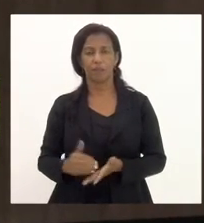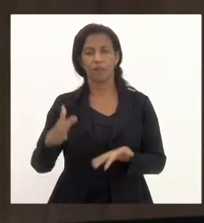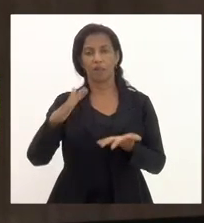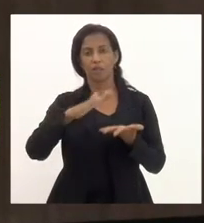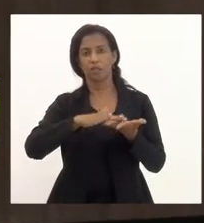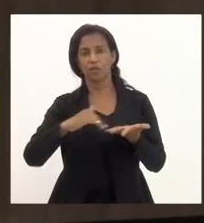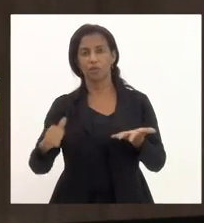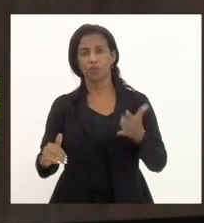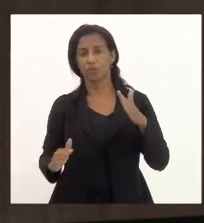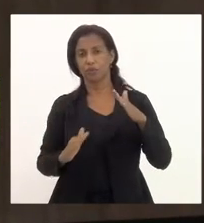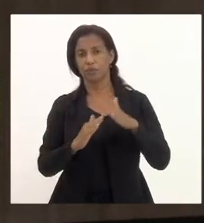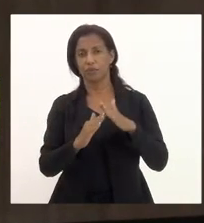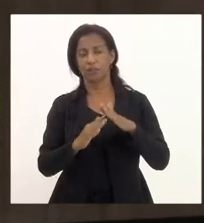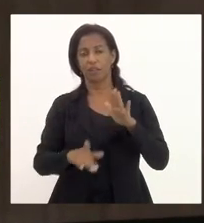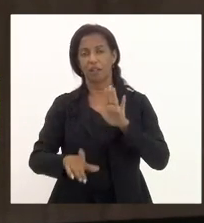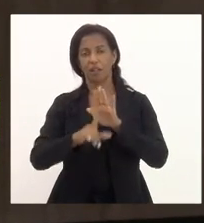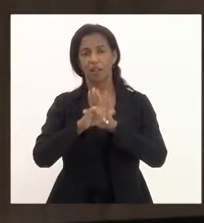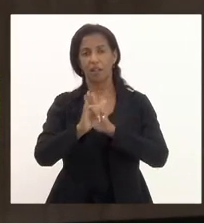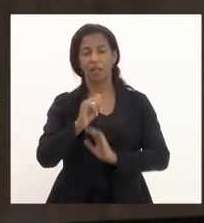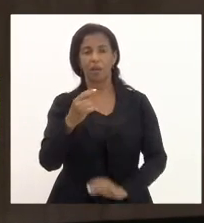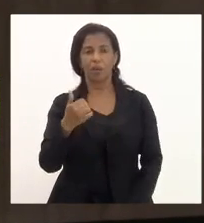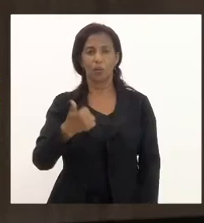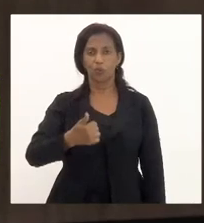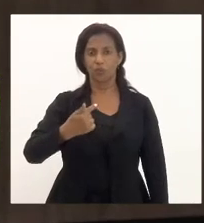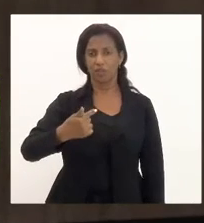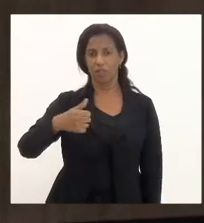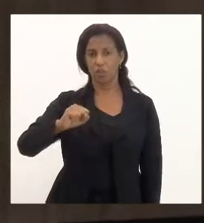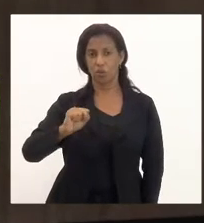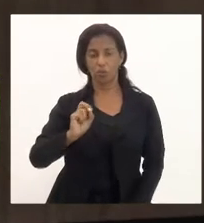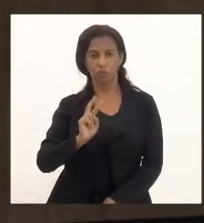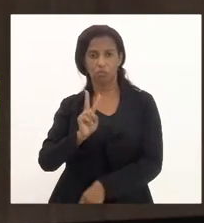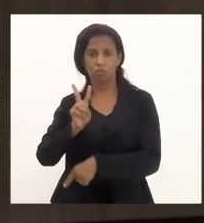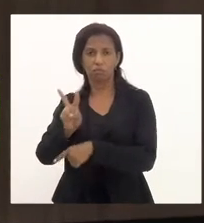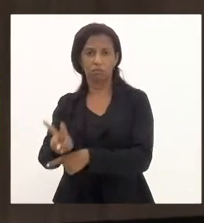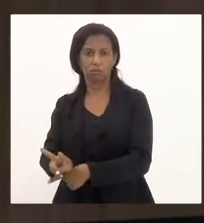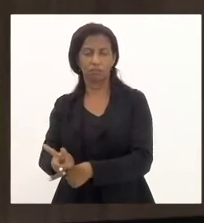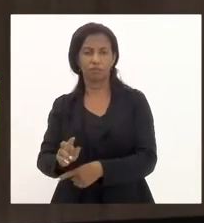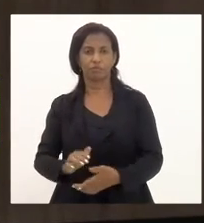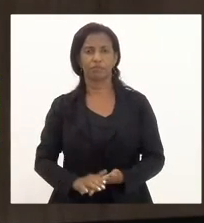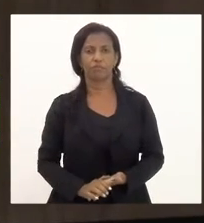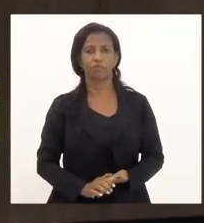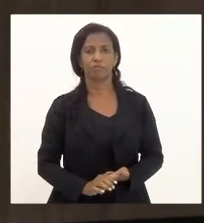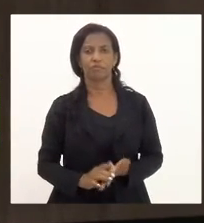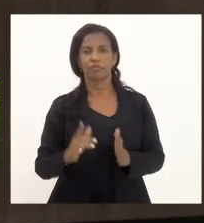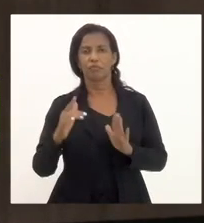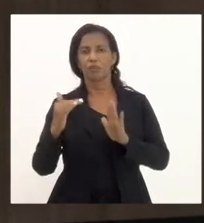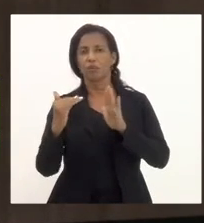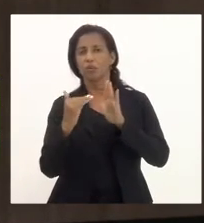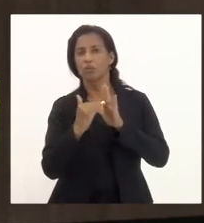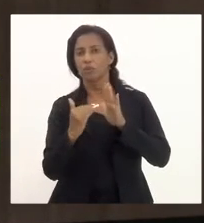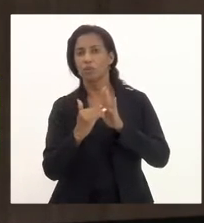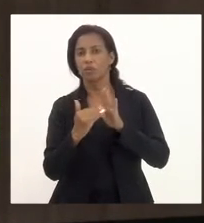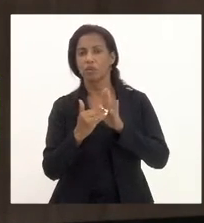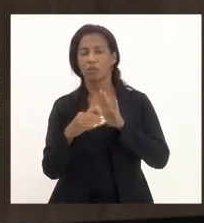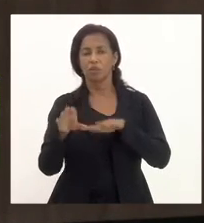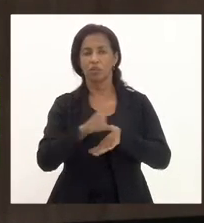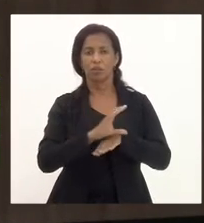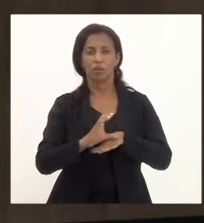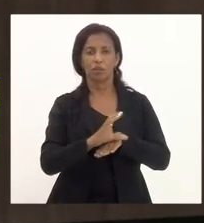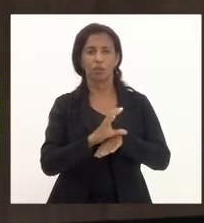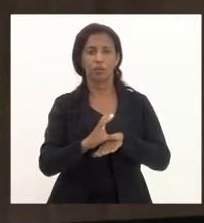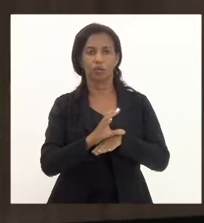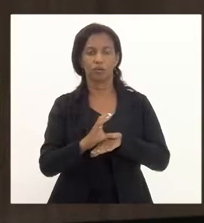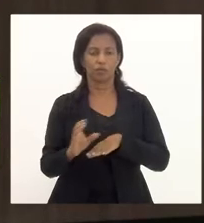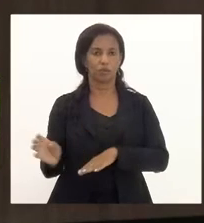do teto uma vez que a lei complementar 178 ela se resguarda as questões dos tetos das constituições